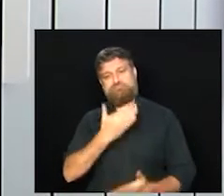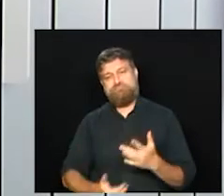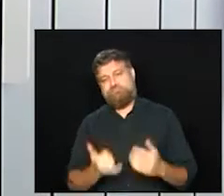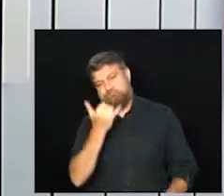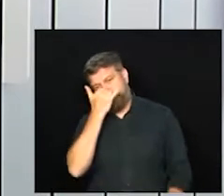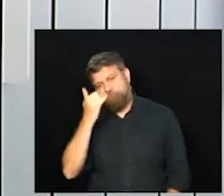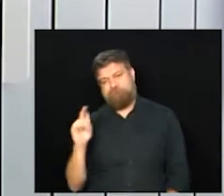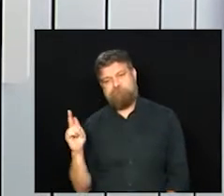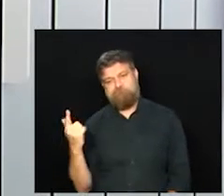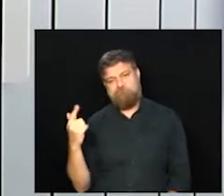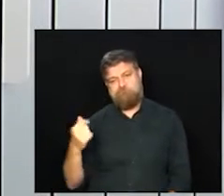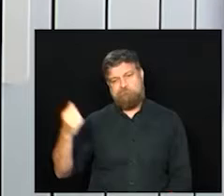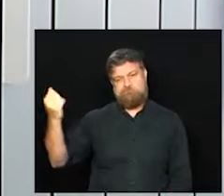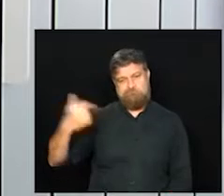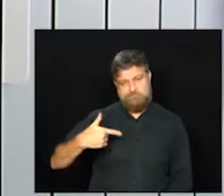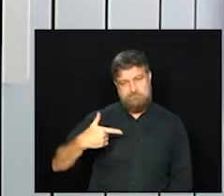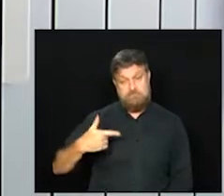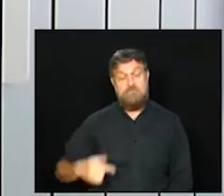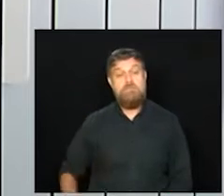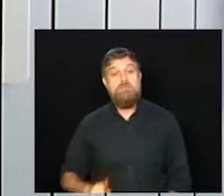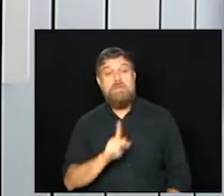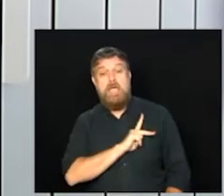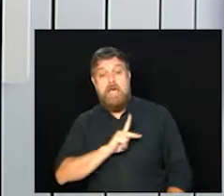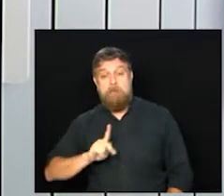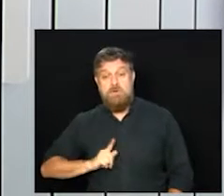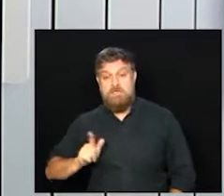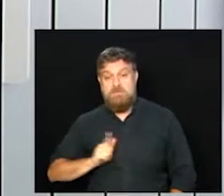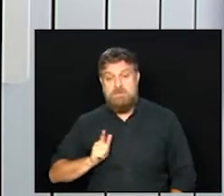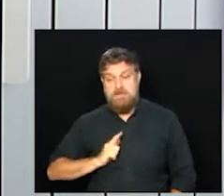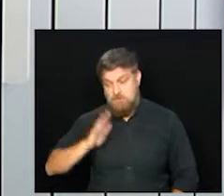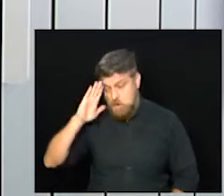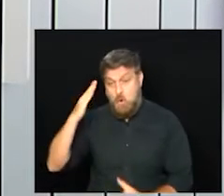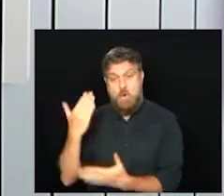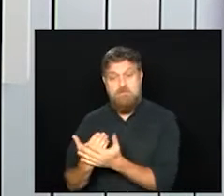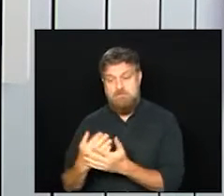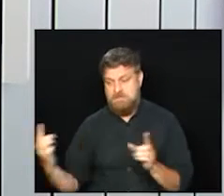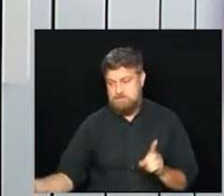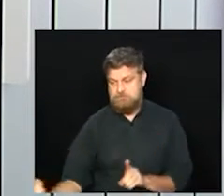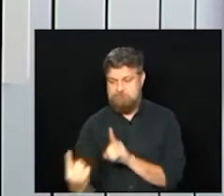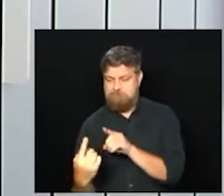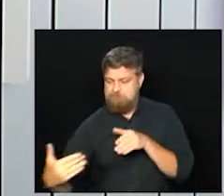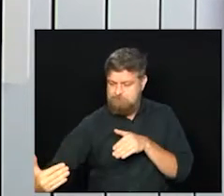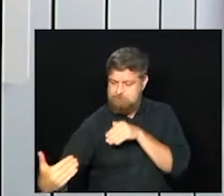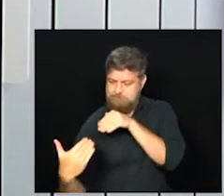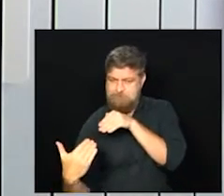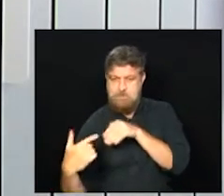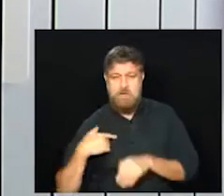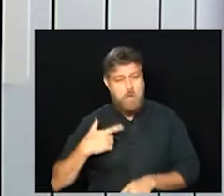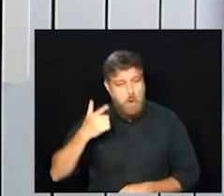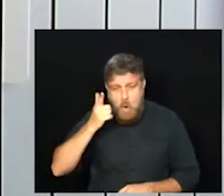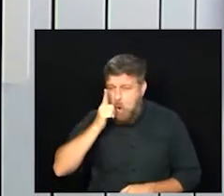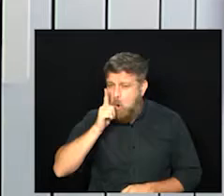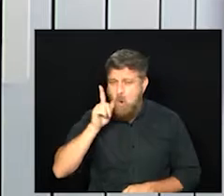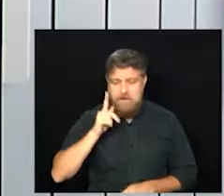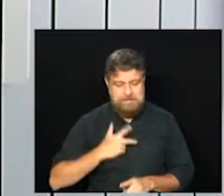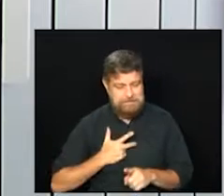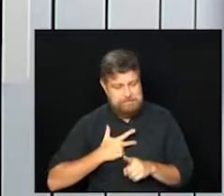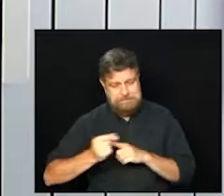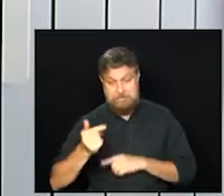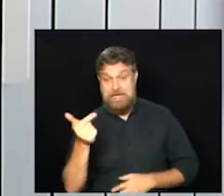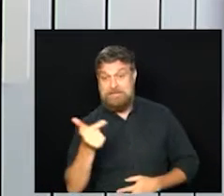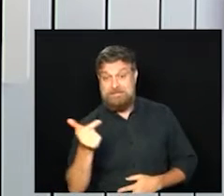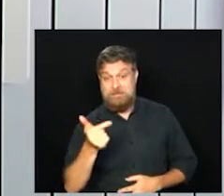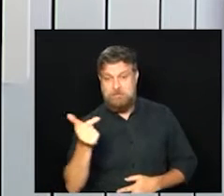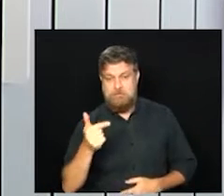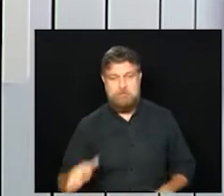de Goiânia. Já a Ponte Preta recebeu confiança aqui no Moisés Lucarelli e conseguiu a segunda vitória